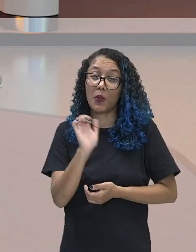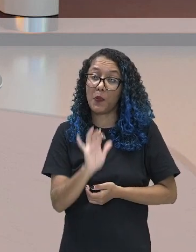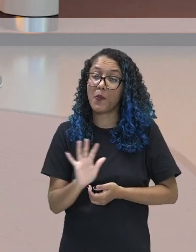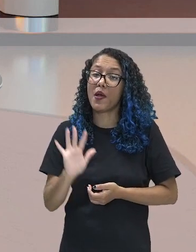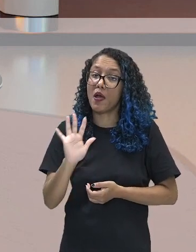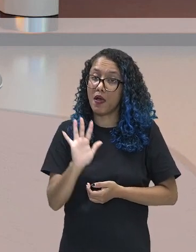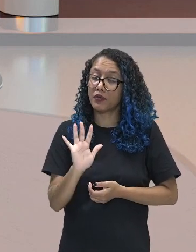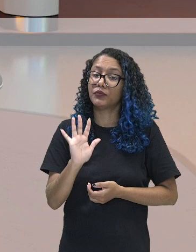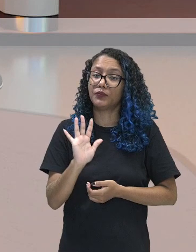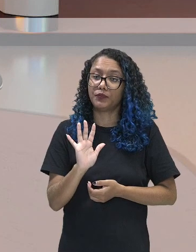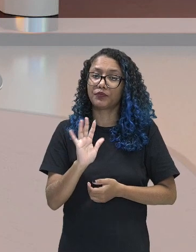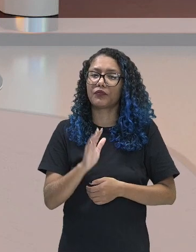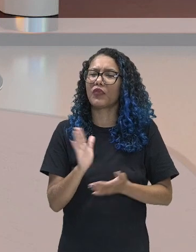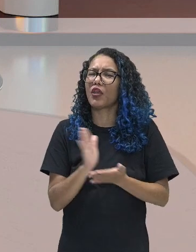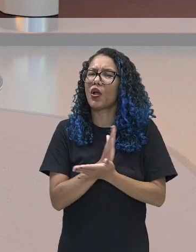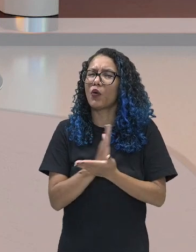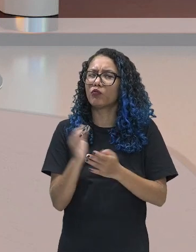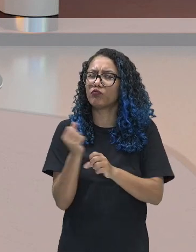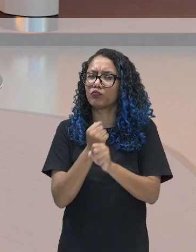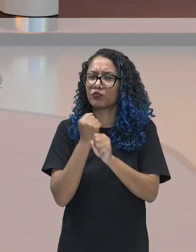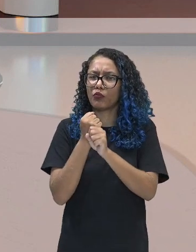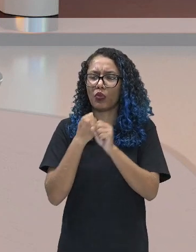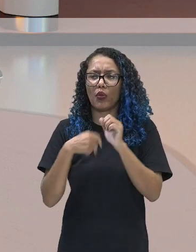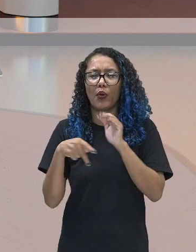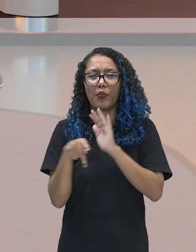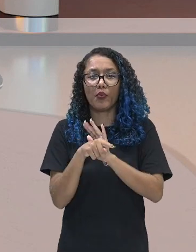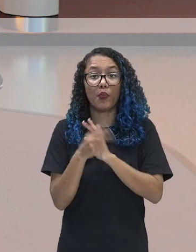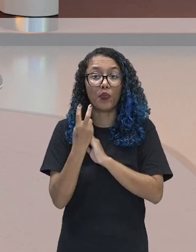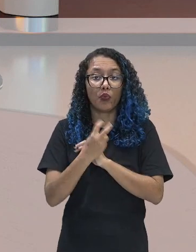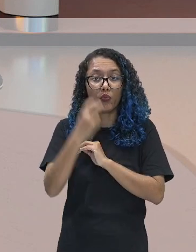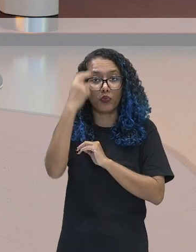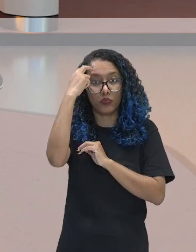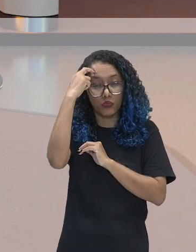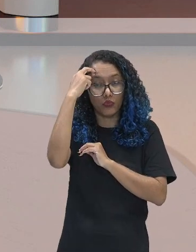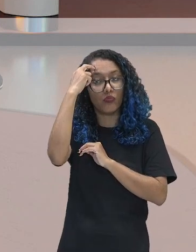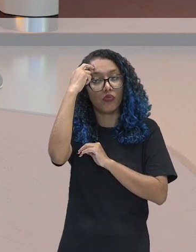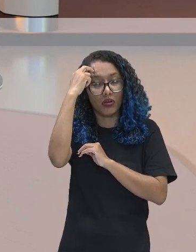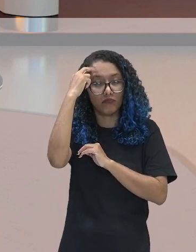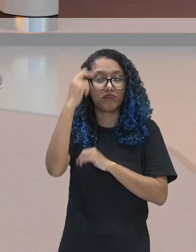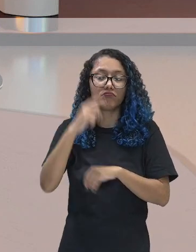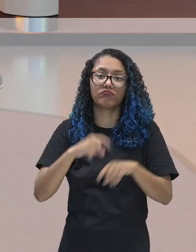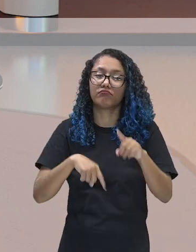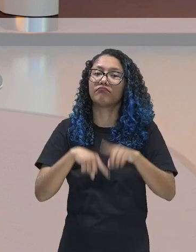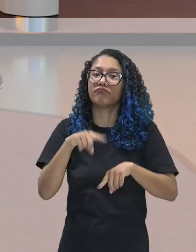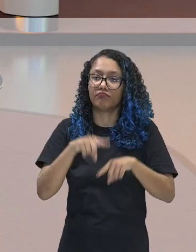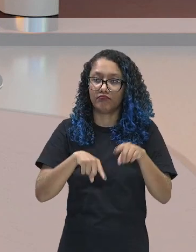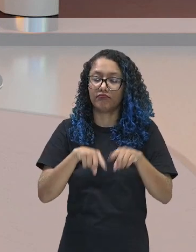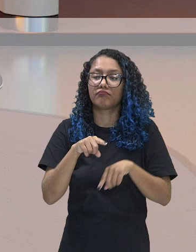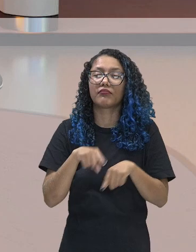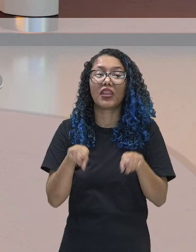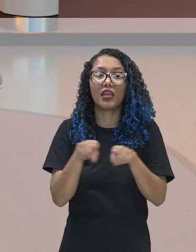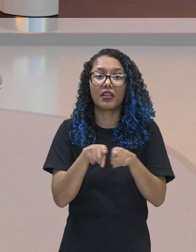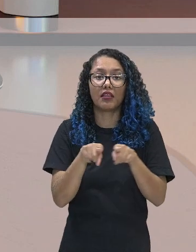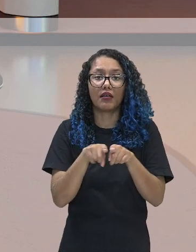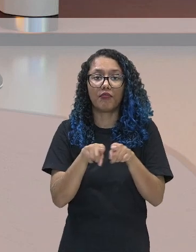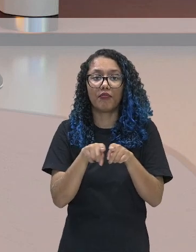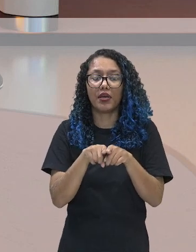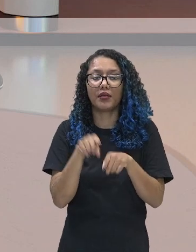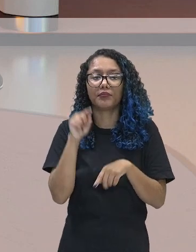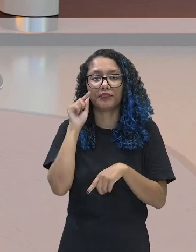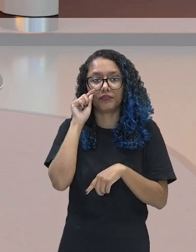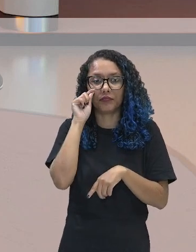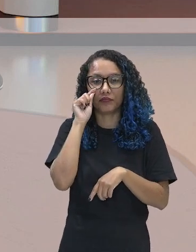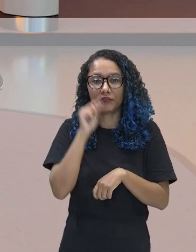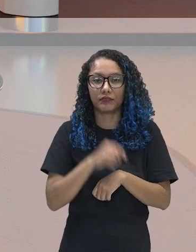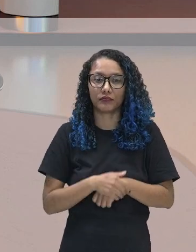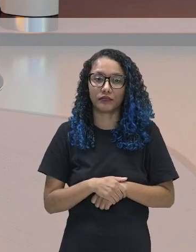imagens de alguns monumentos que fazem parte ali da cultura material ali, e também ali um pouquinho